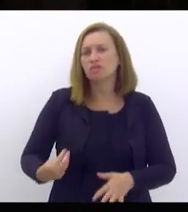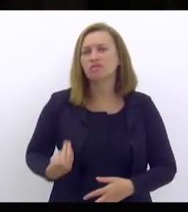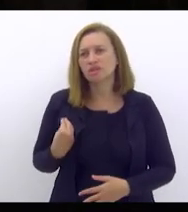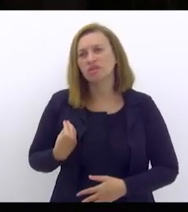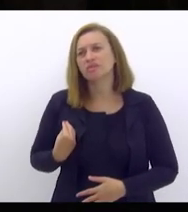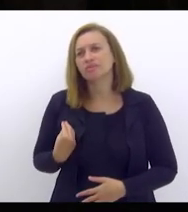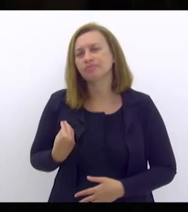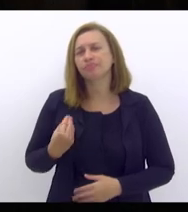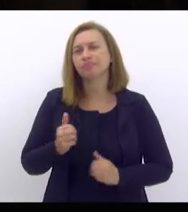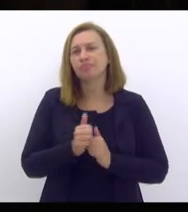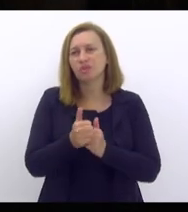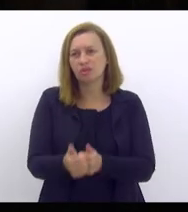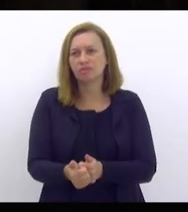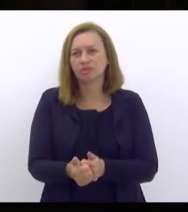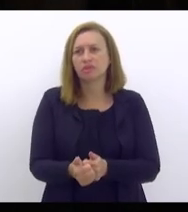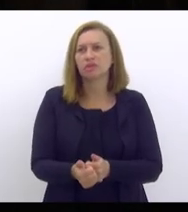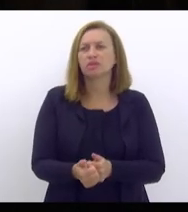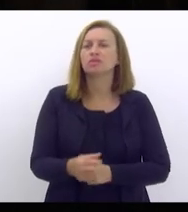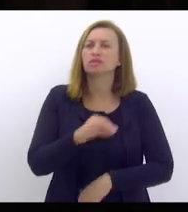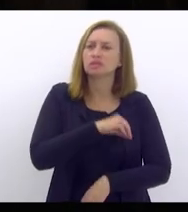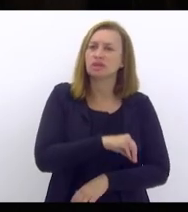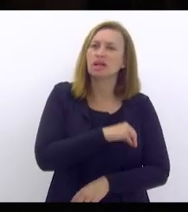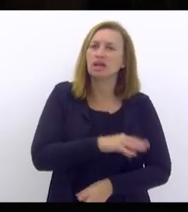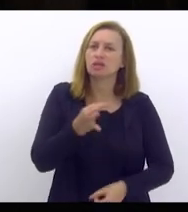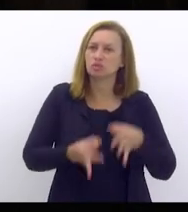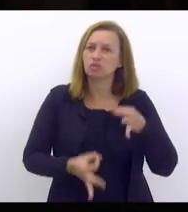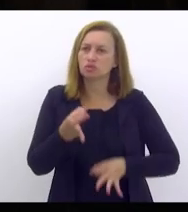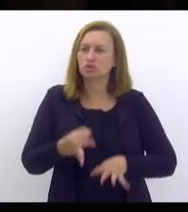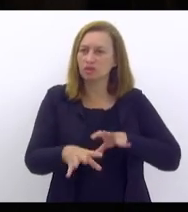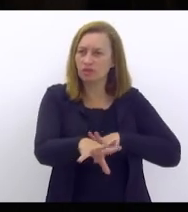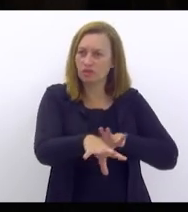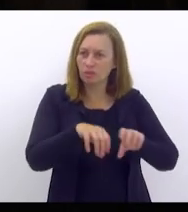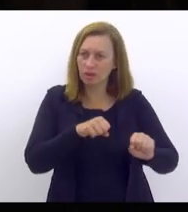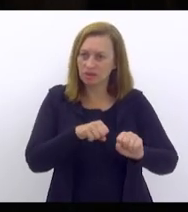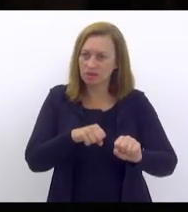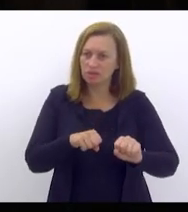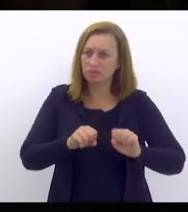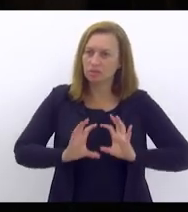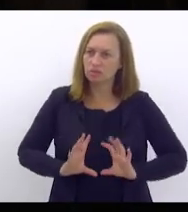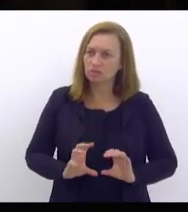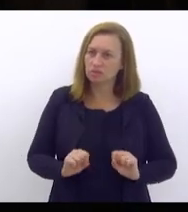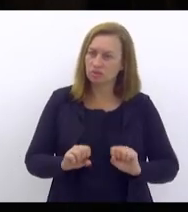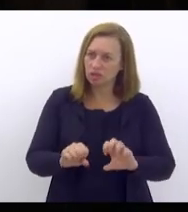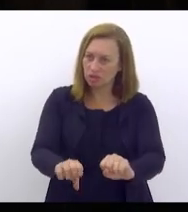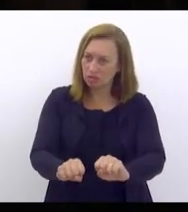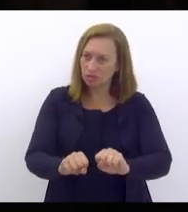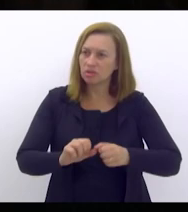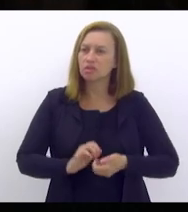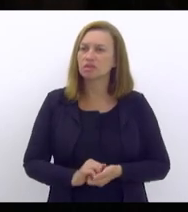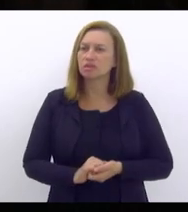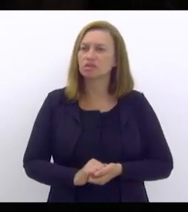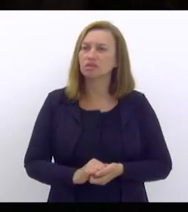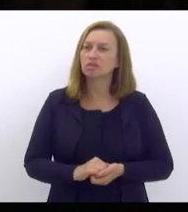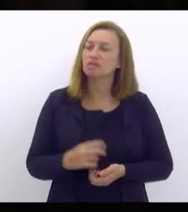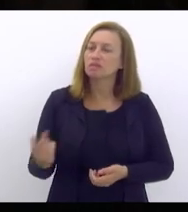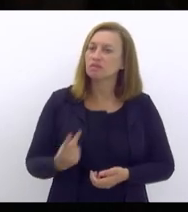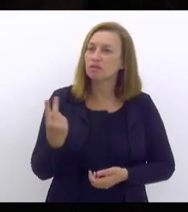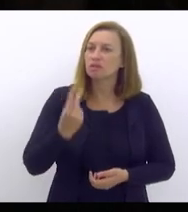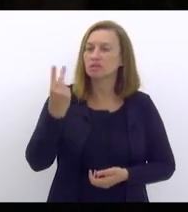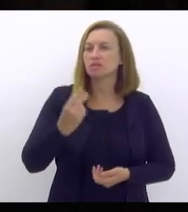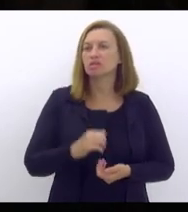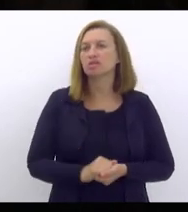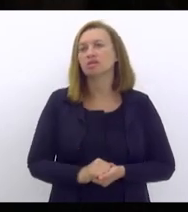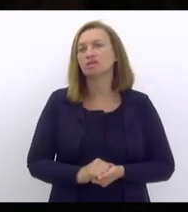que conduzem à remuneração justa e à formação de renda desses coletivos de catadores, além de preservar